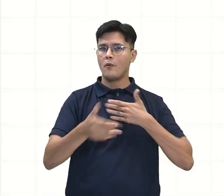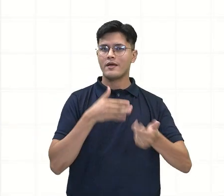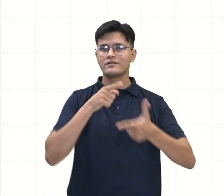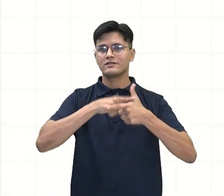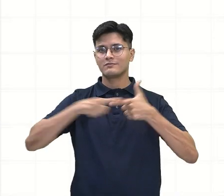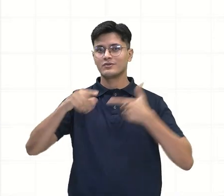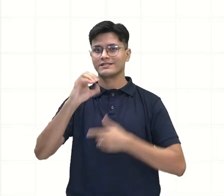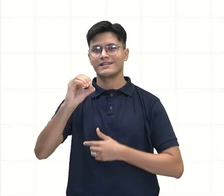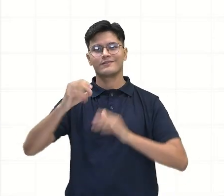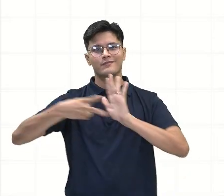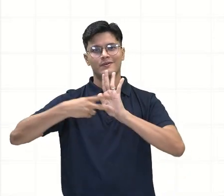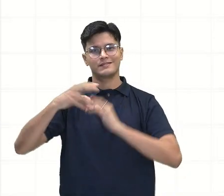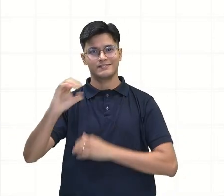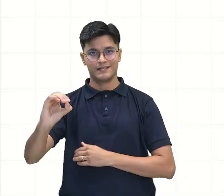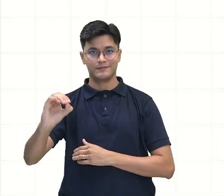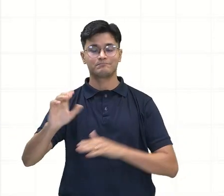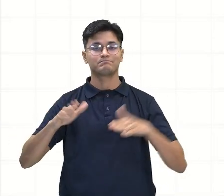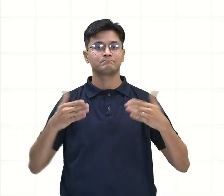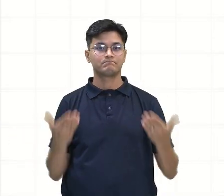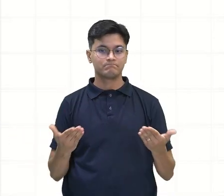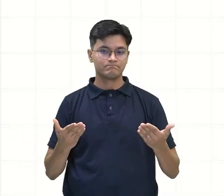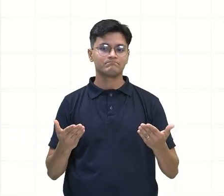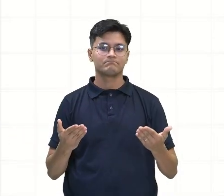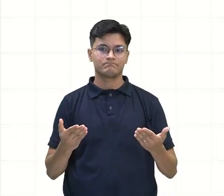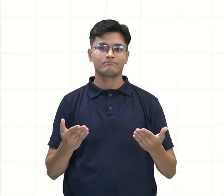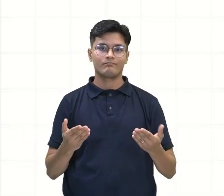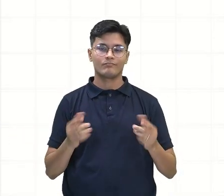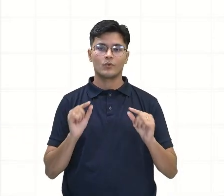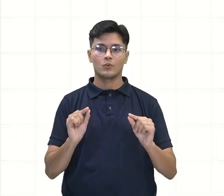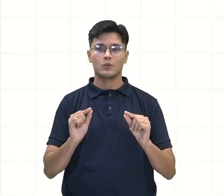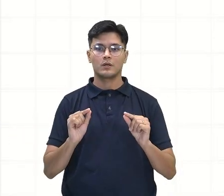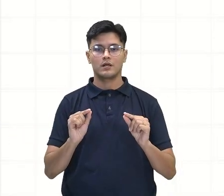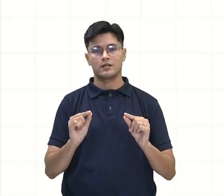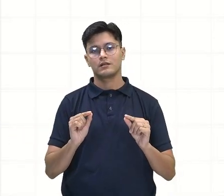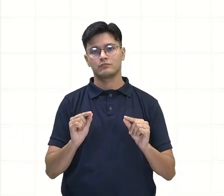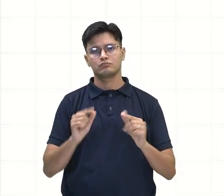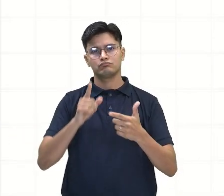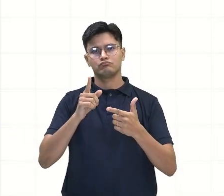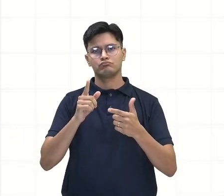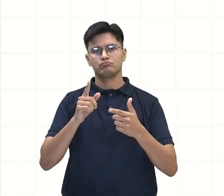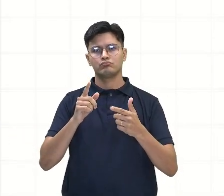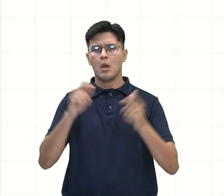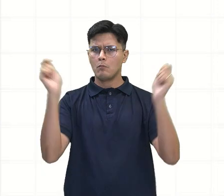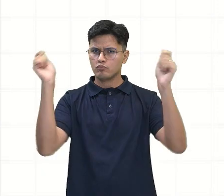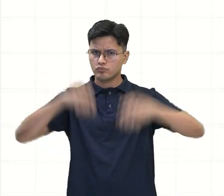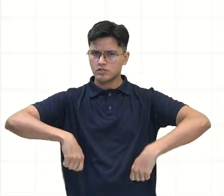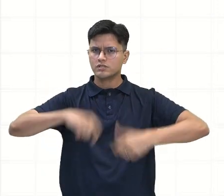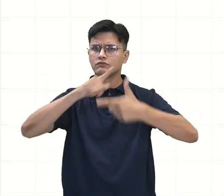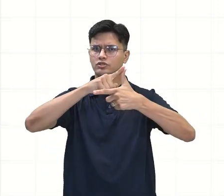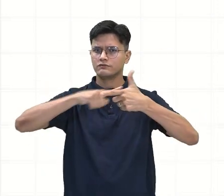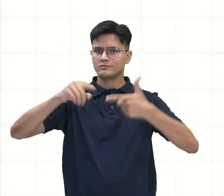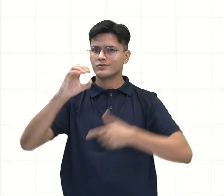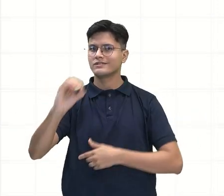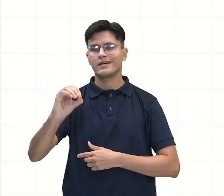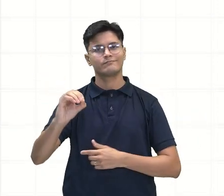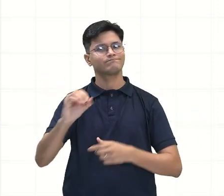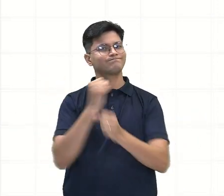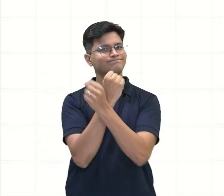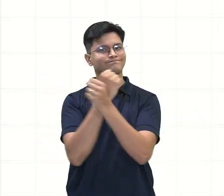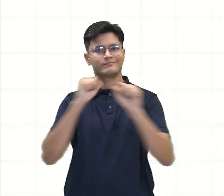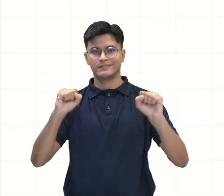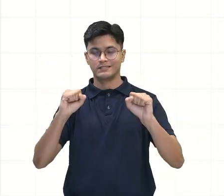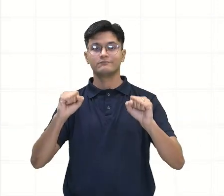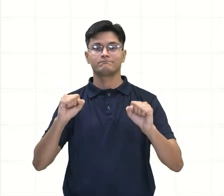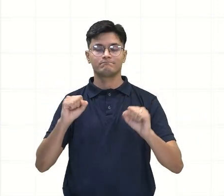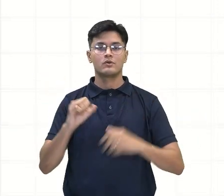definir o seguinte, eu não posso dividir por 0, beleza? Não existe divisão por 0. E